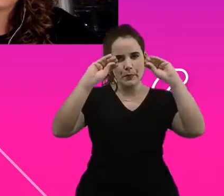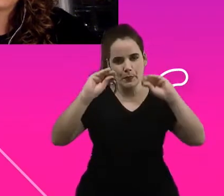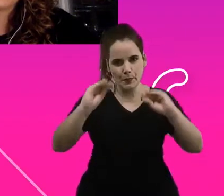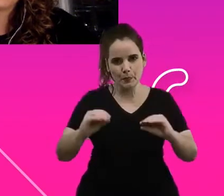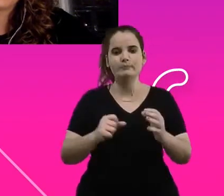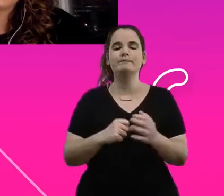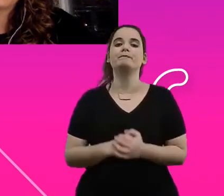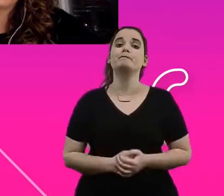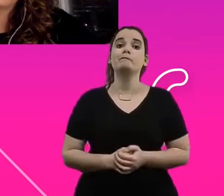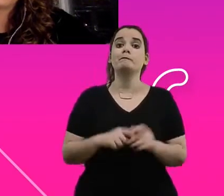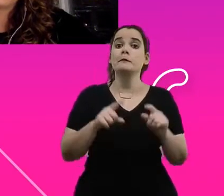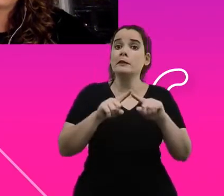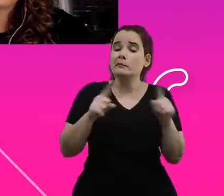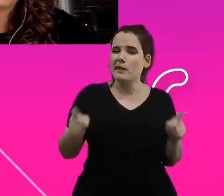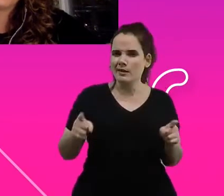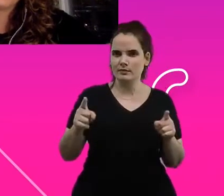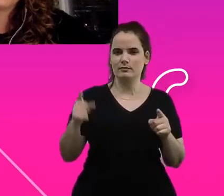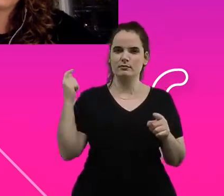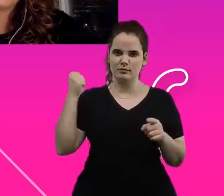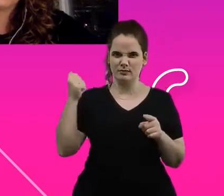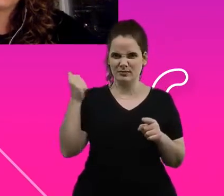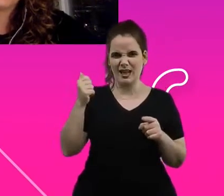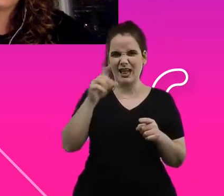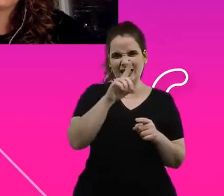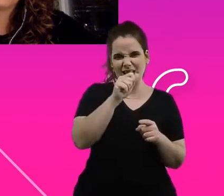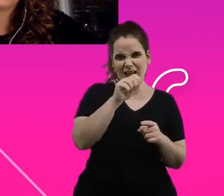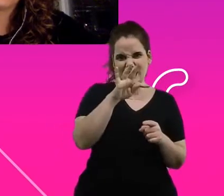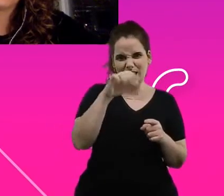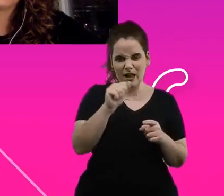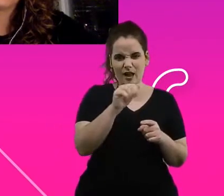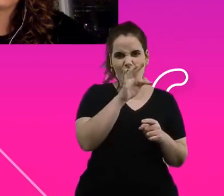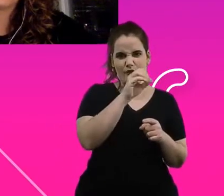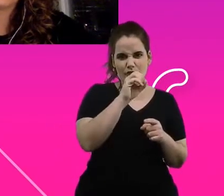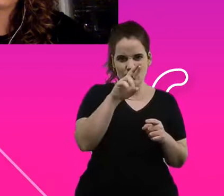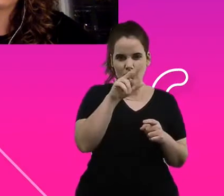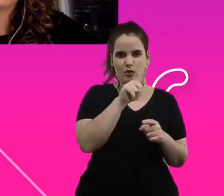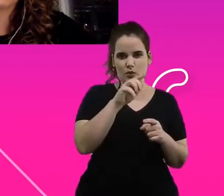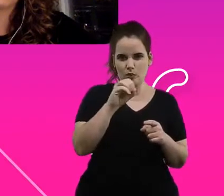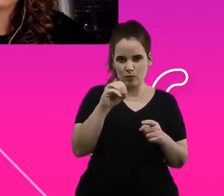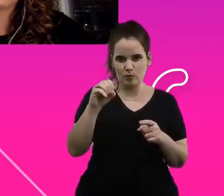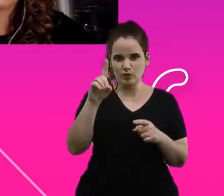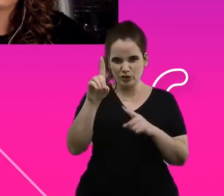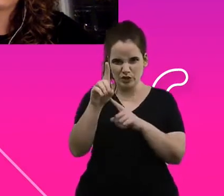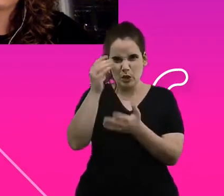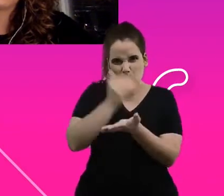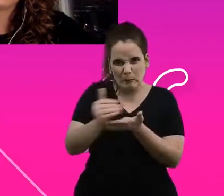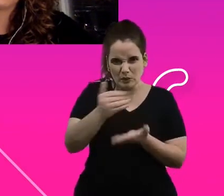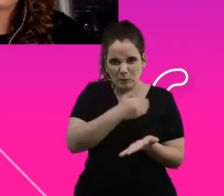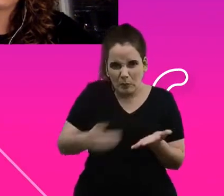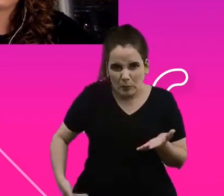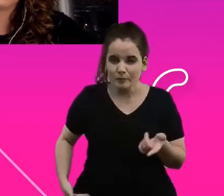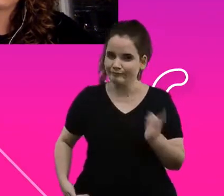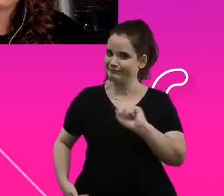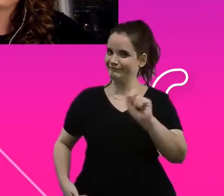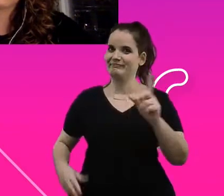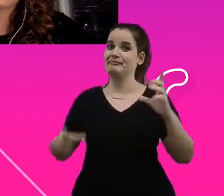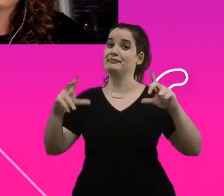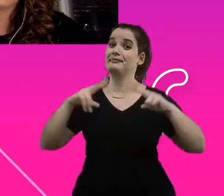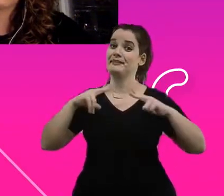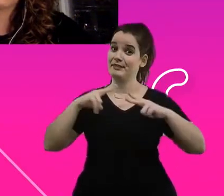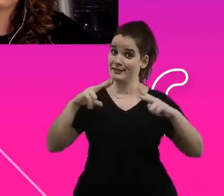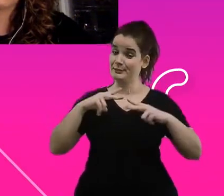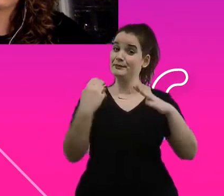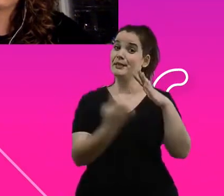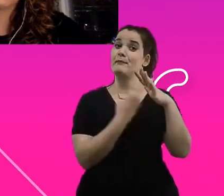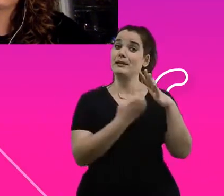não começou inicialmente no setor social, começou sim no setor privado, com muitas empresas que nós